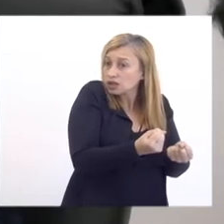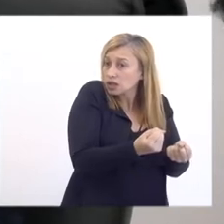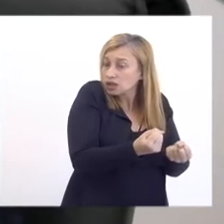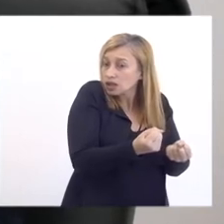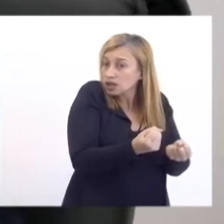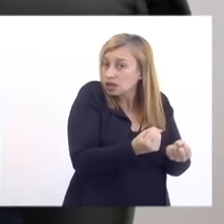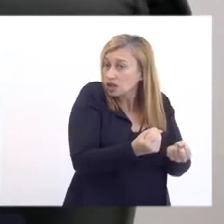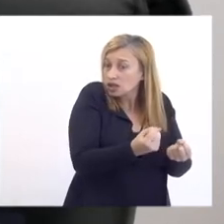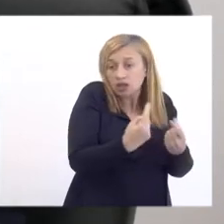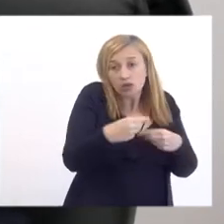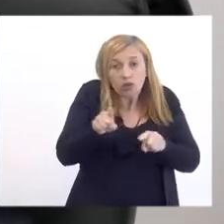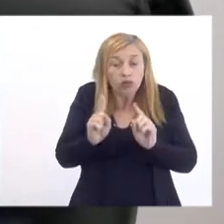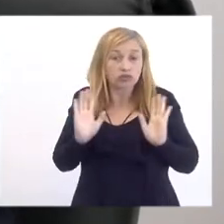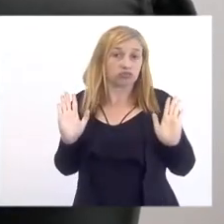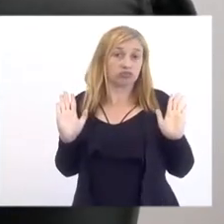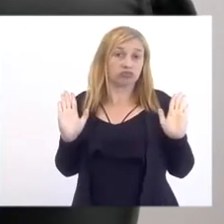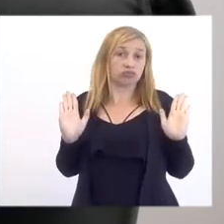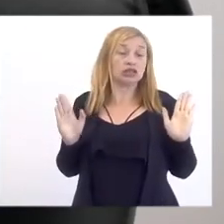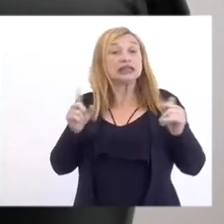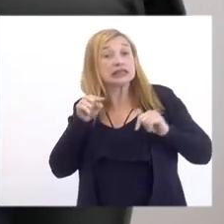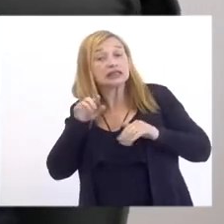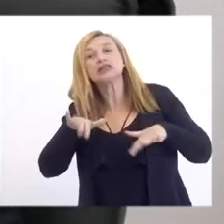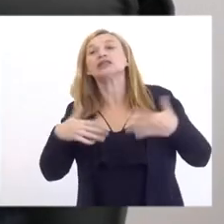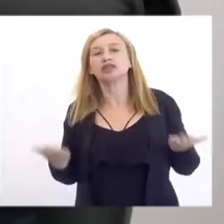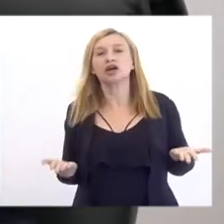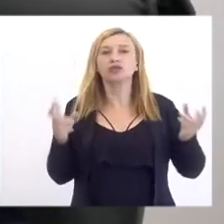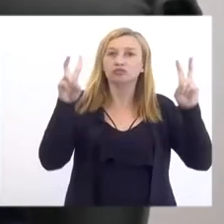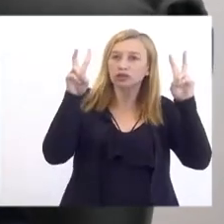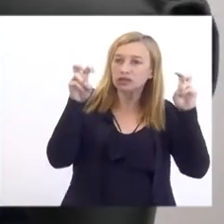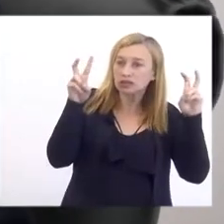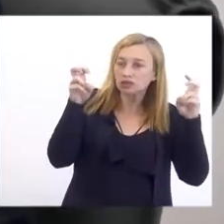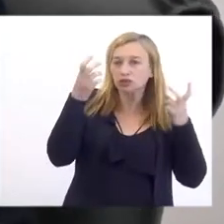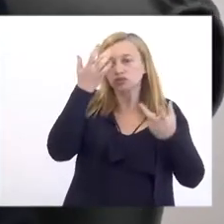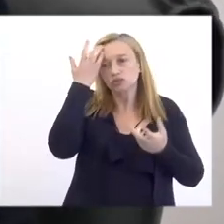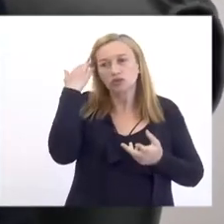crivo. Então, nesses termos,